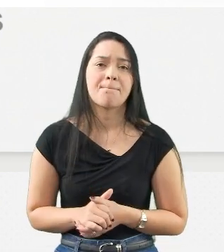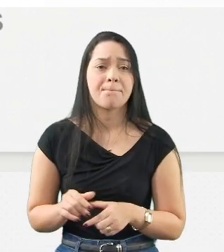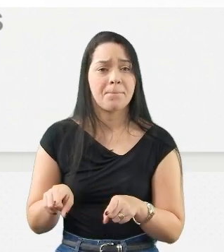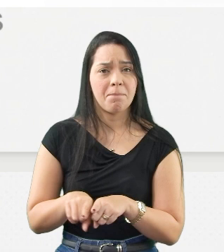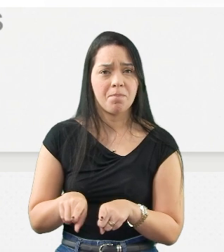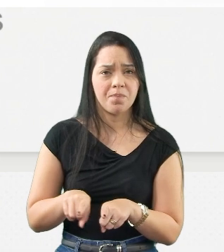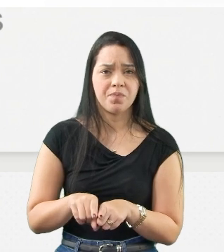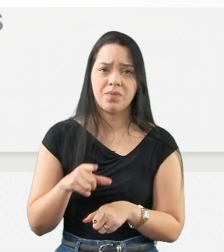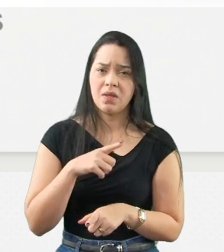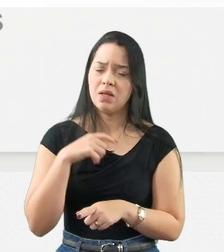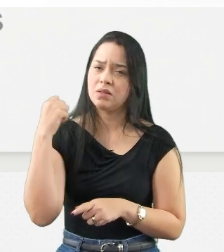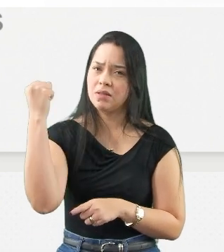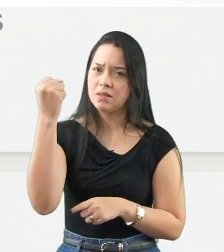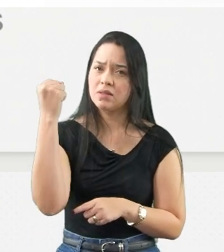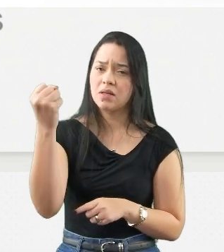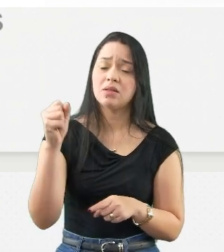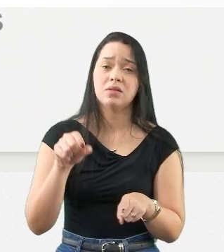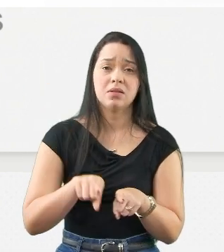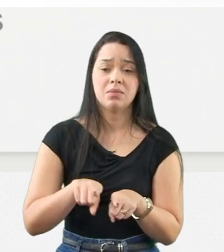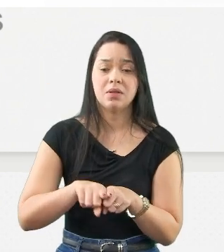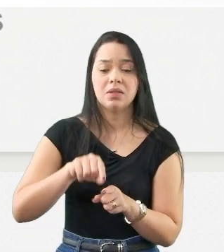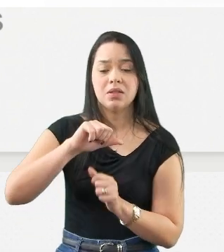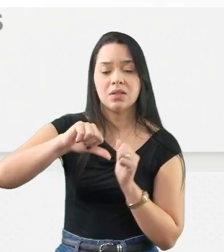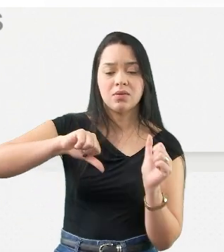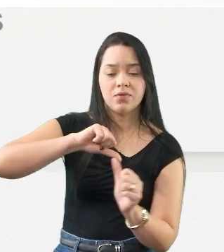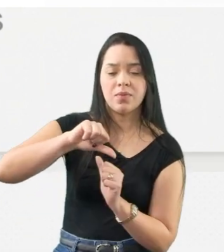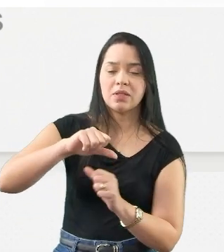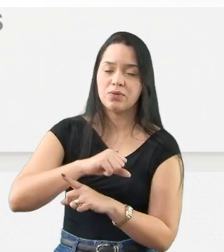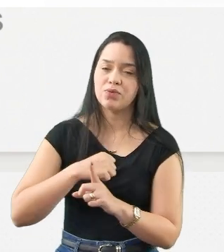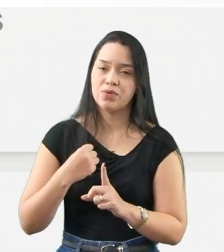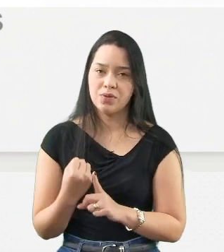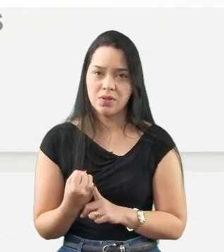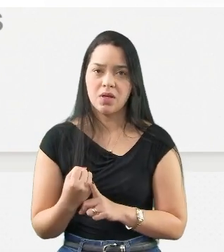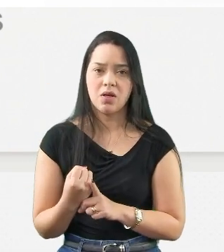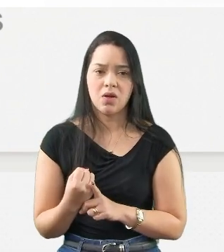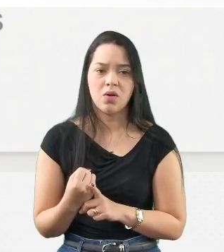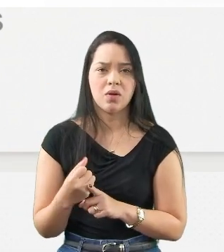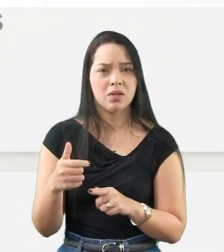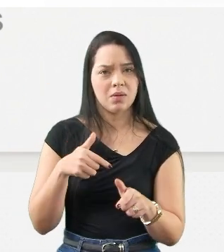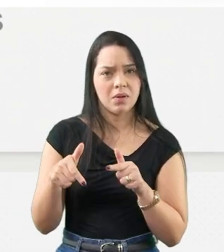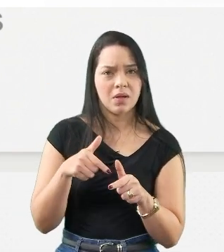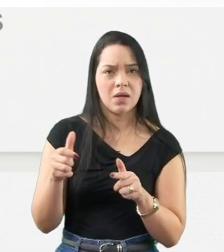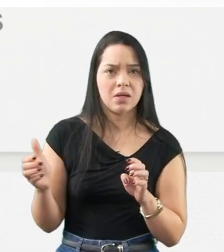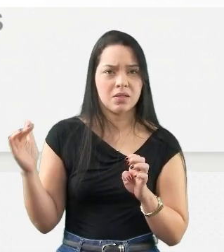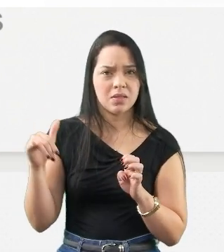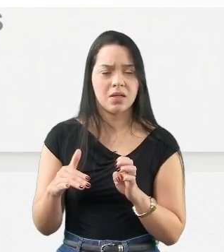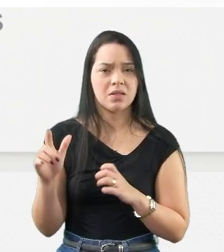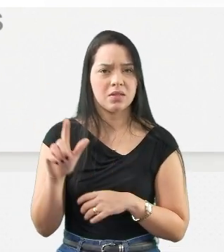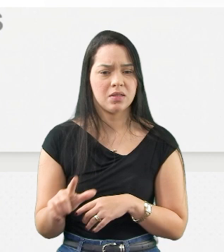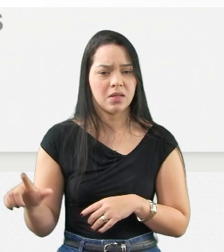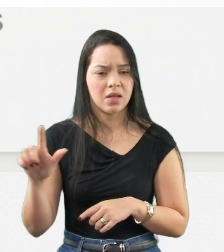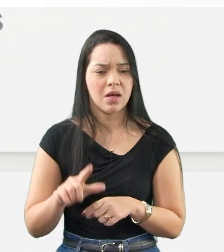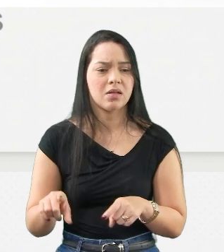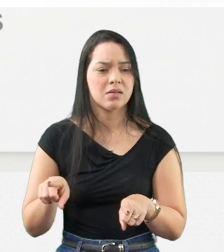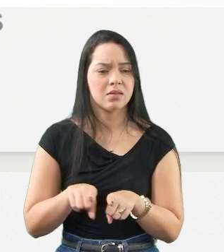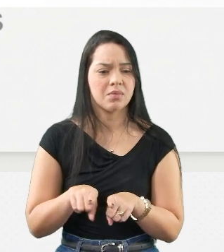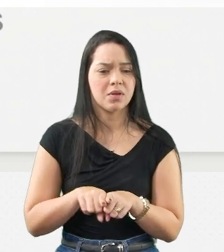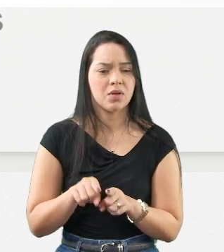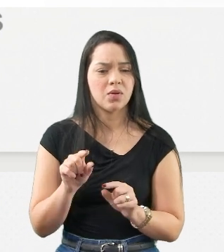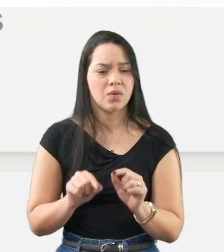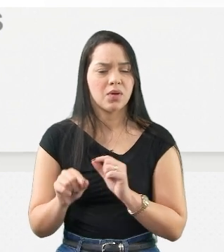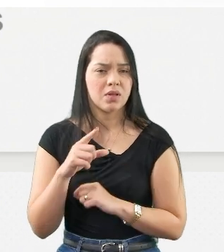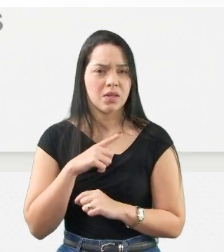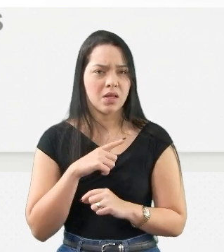como meio de resistência e transformação social. Quando a gente estiver trabalhando as estéticas literárias, a gente vai ver que tem